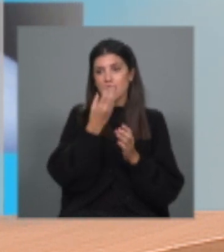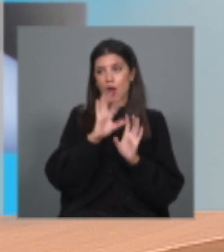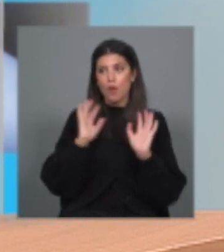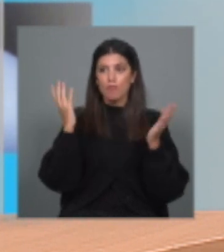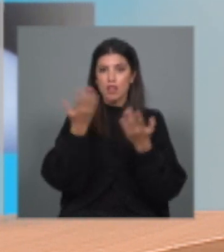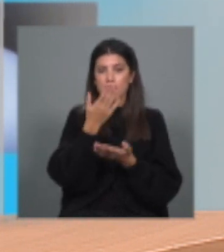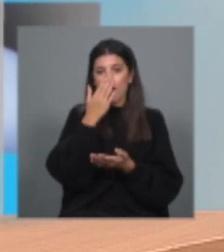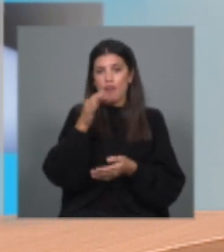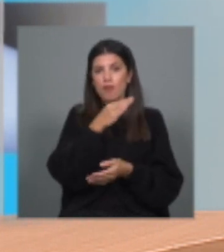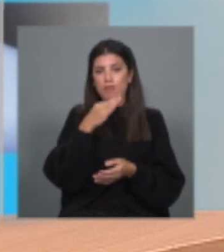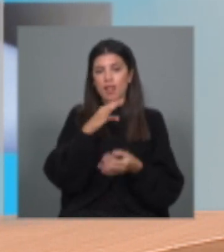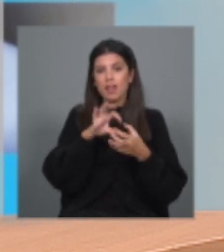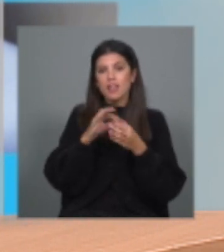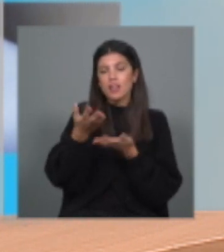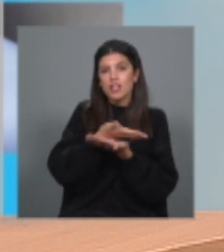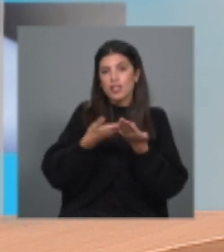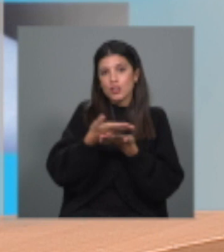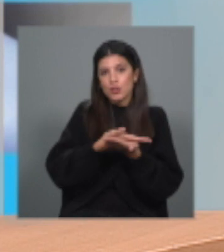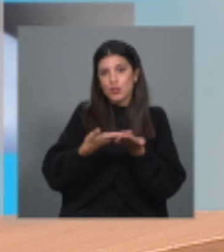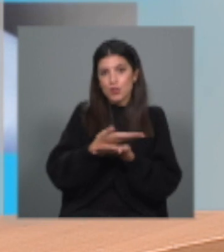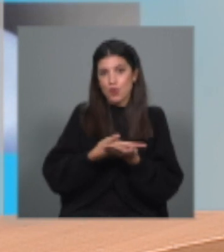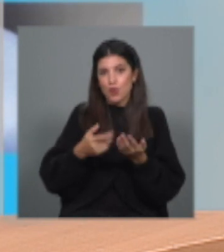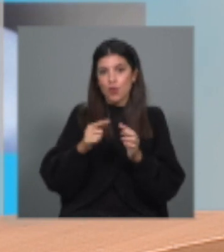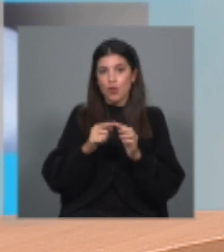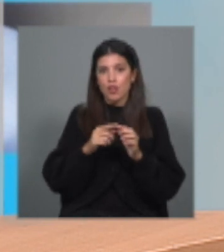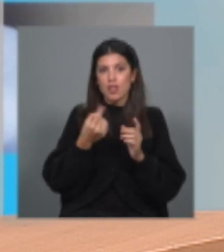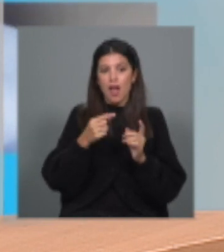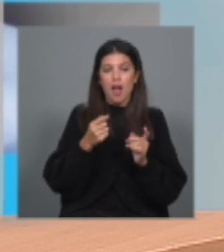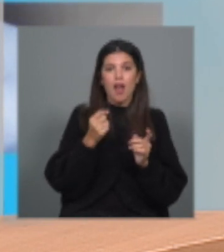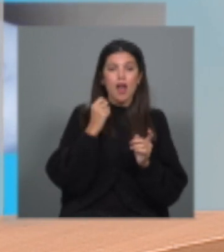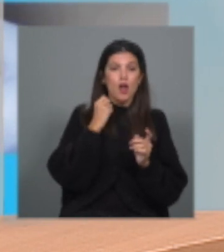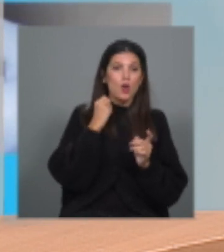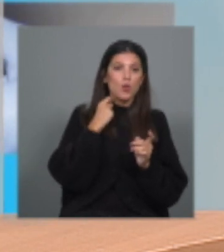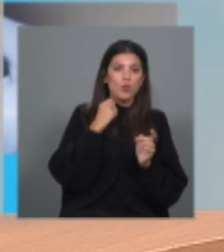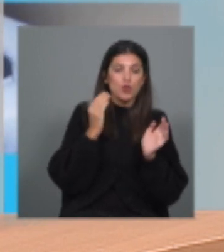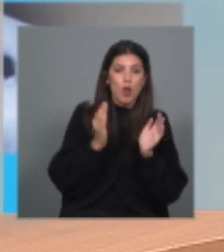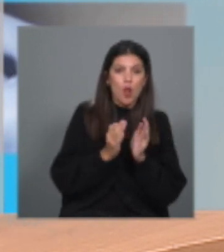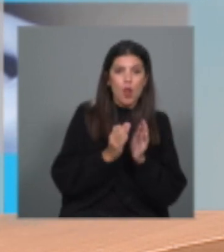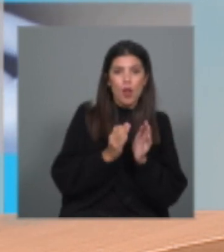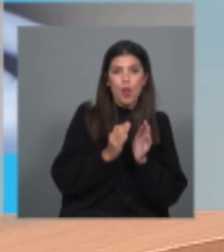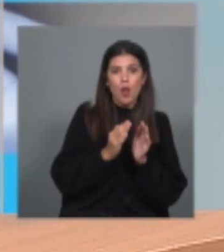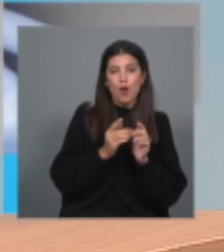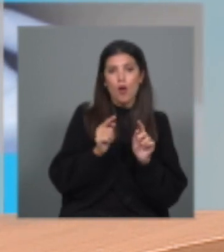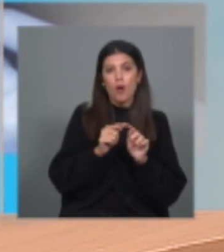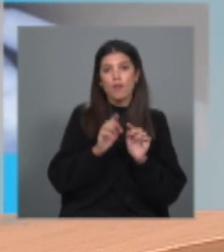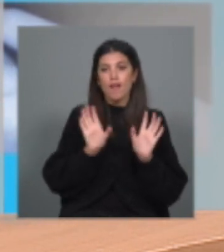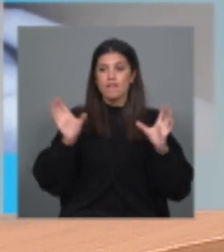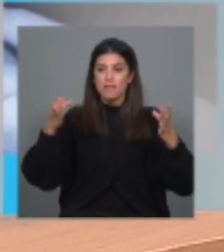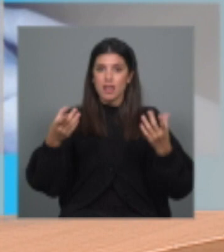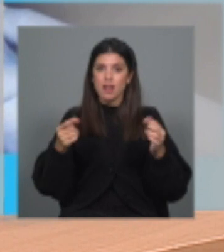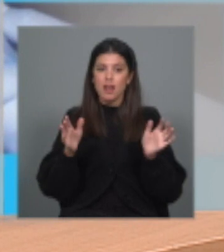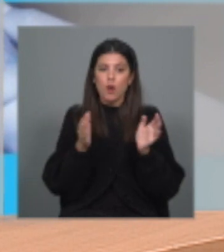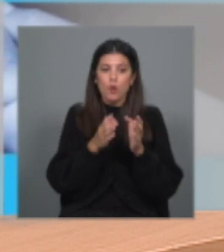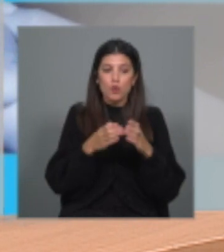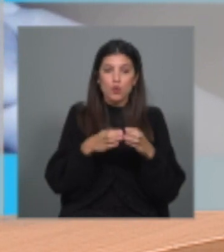relações. Eles funcionam em muitas coisas em termos de pequenos cursos, né, de acordo, exatamente para não ser apenas a grande comunidade, mas também os pequenos